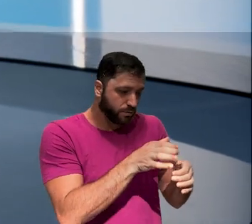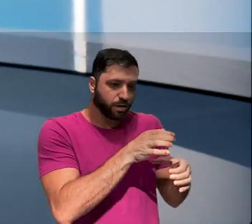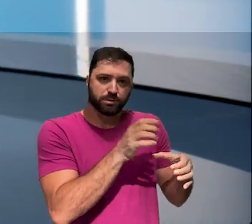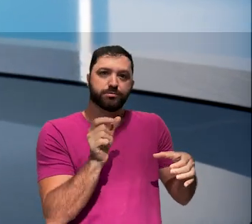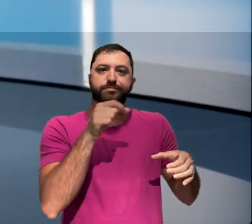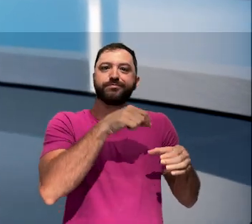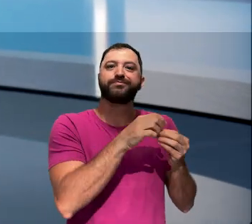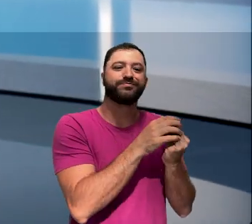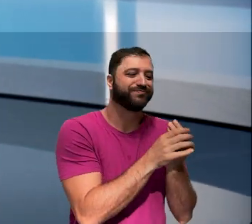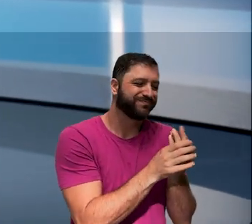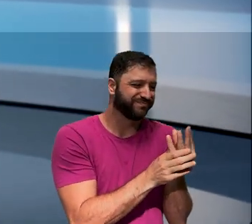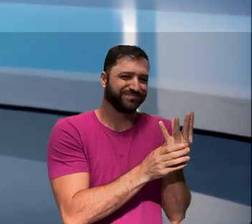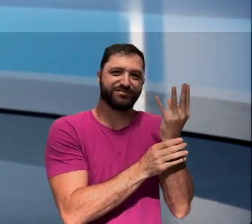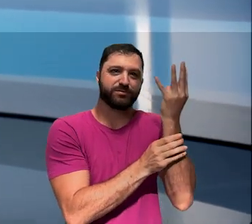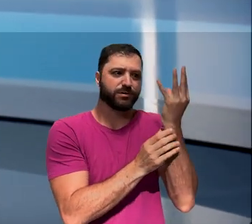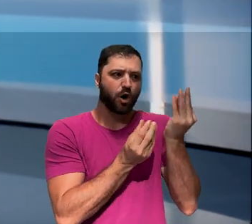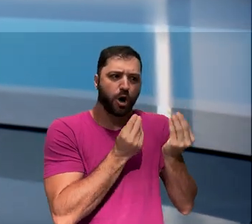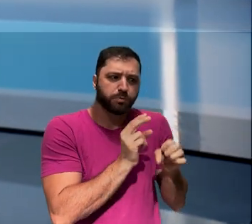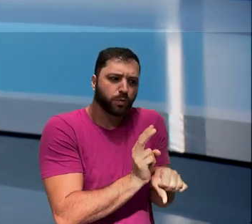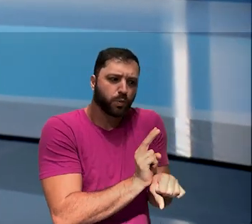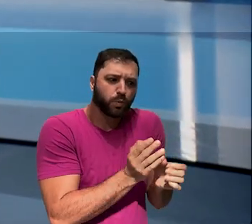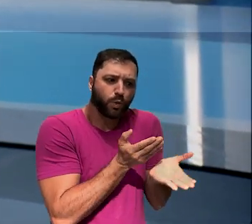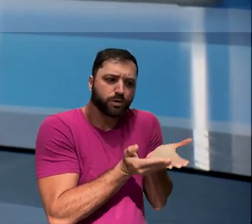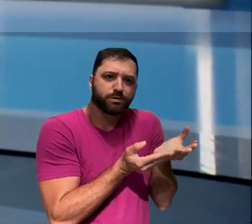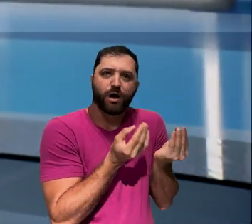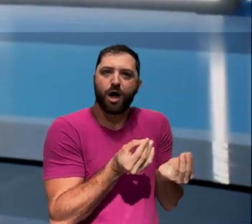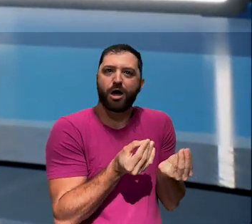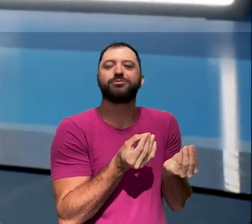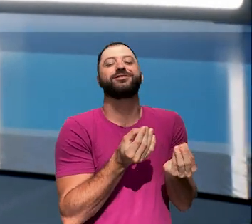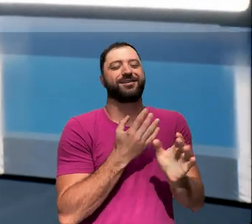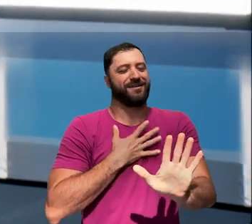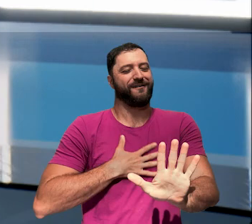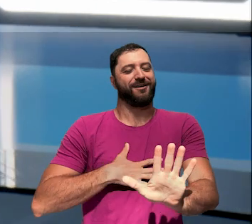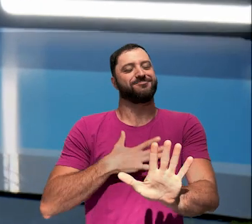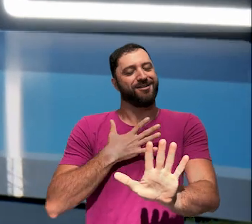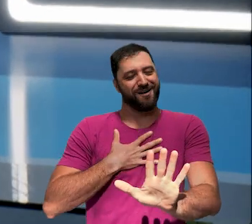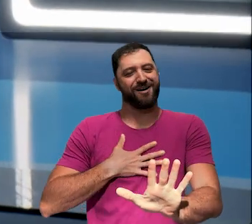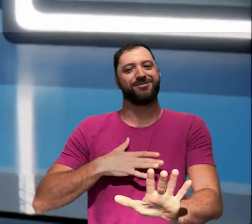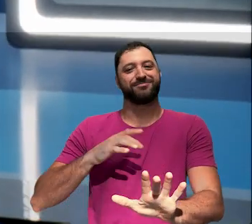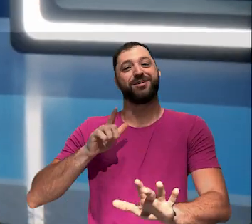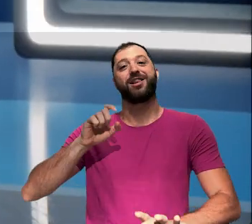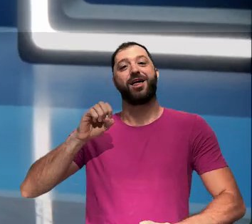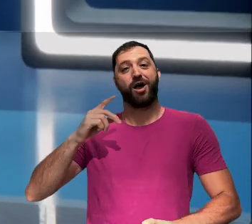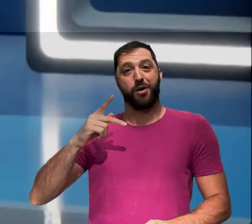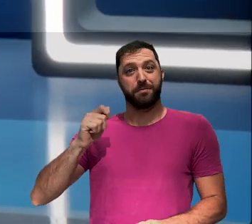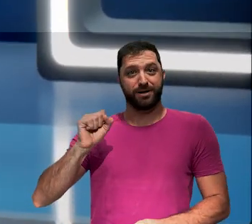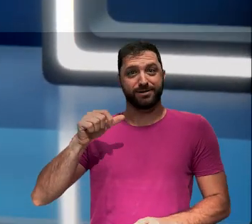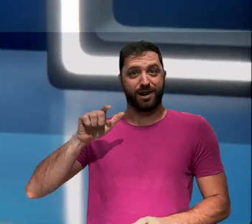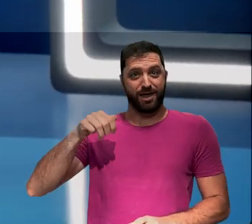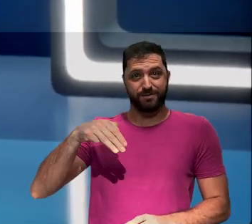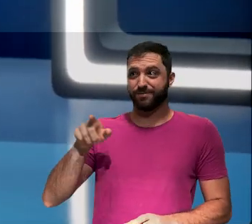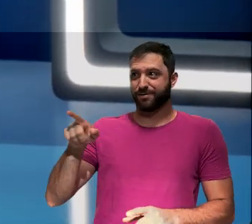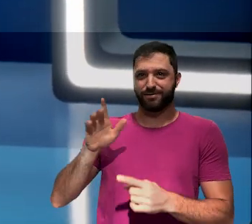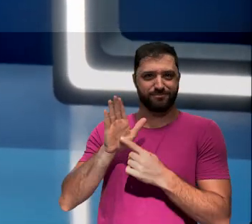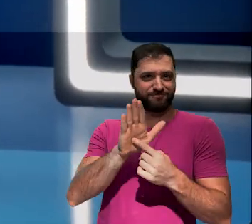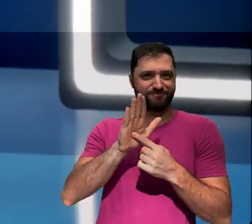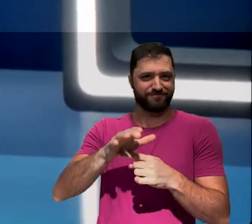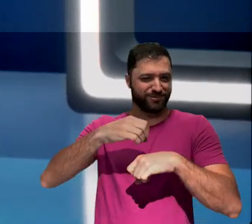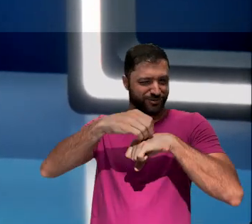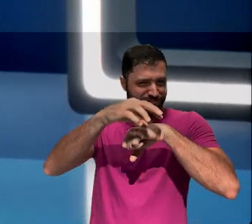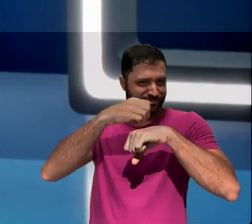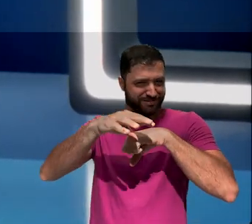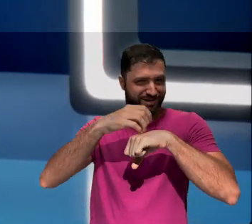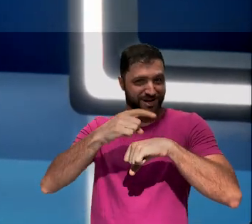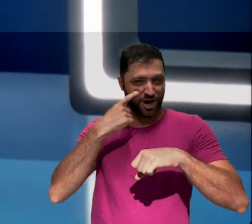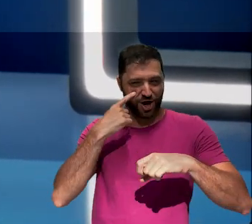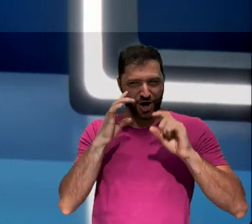uma planta aquática? Eu não sei não, viu? Então pode ficar atento, porque a Mel Pais Leme te dá dicas de como cuidar dessas plantas.